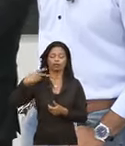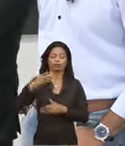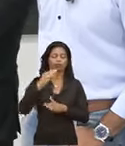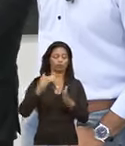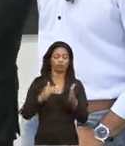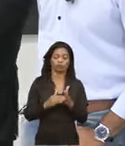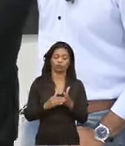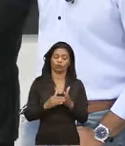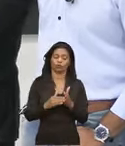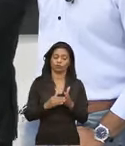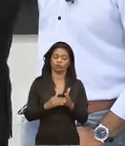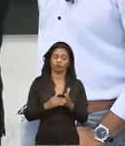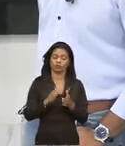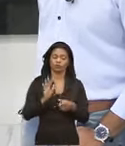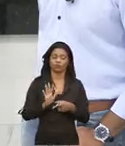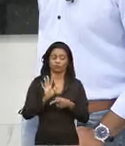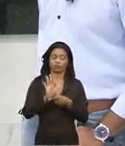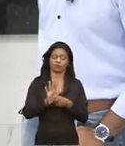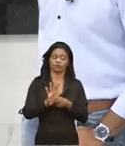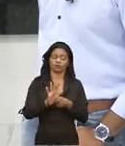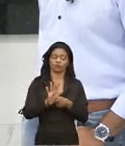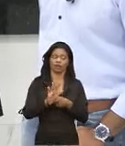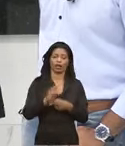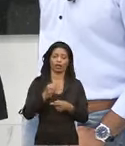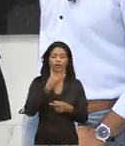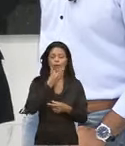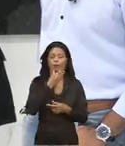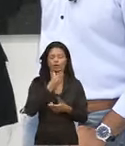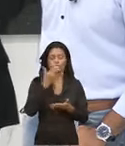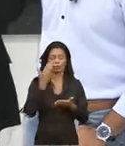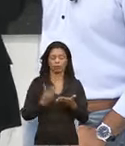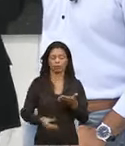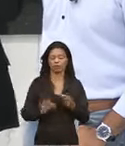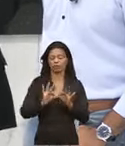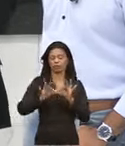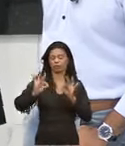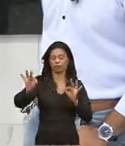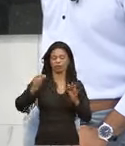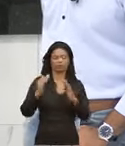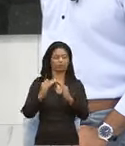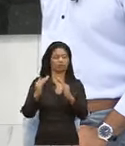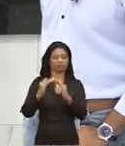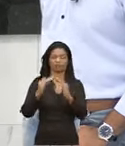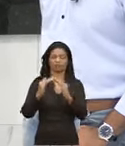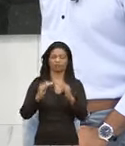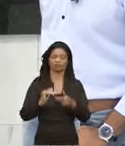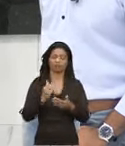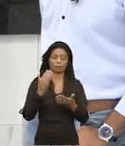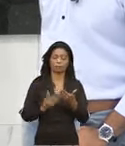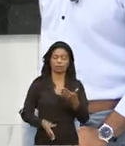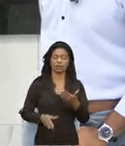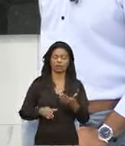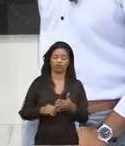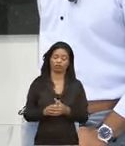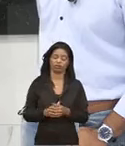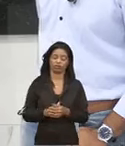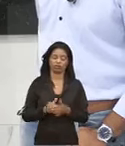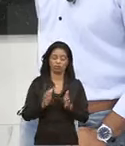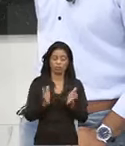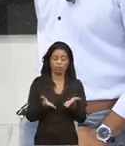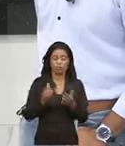tão distante da cidade, perdido na cidade, um momento, esse é um momento de reflexão nas nossas vidas.